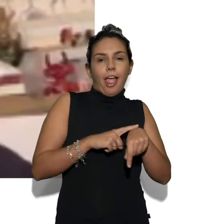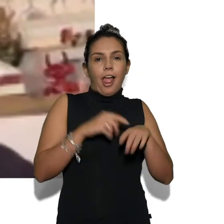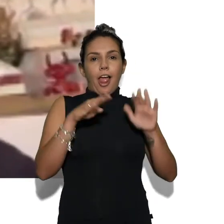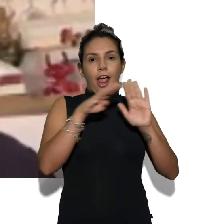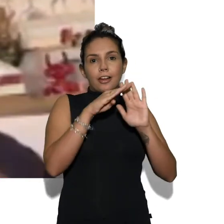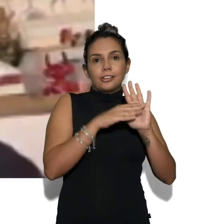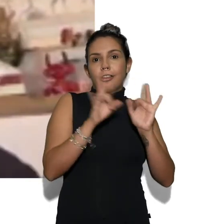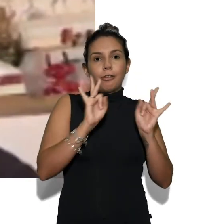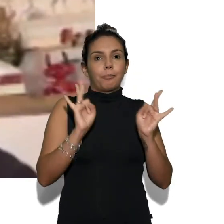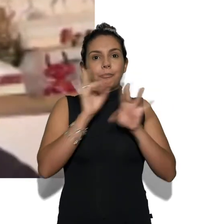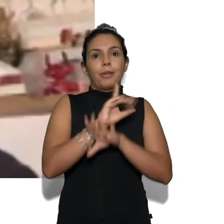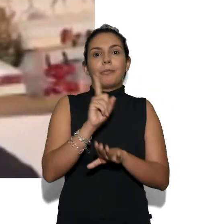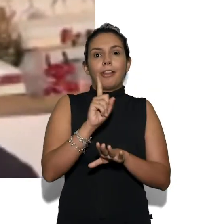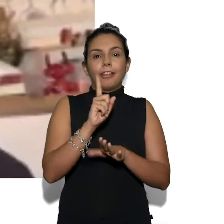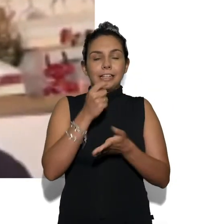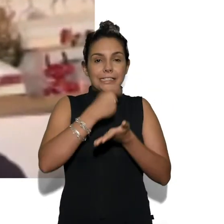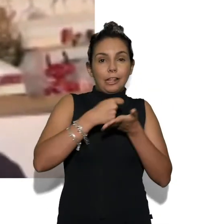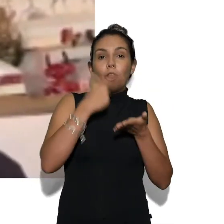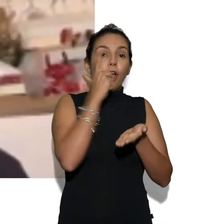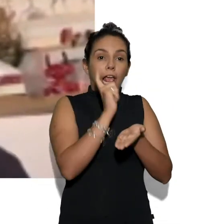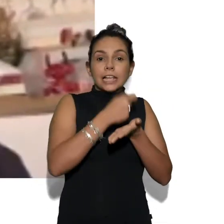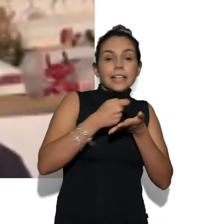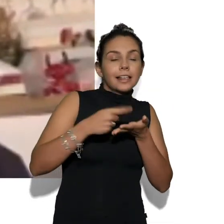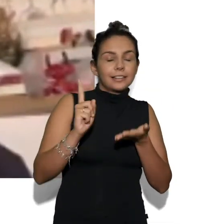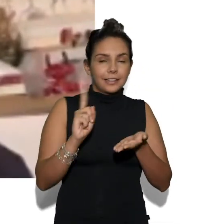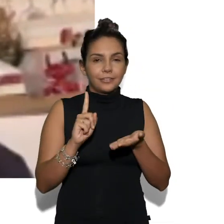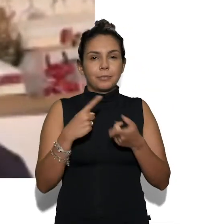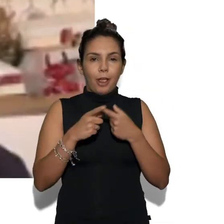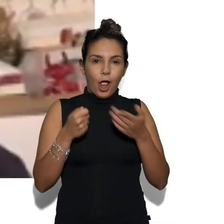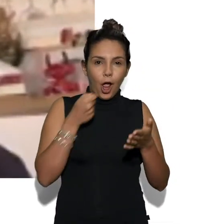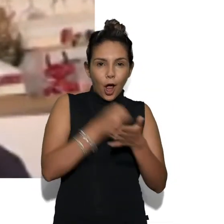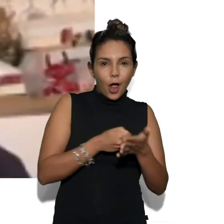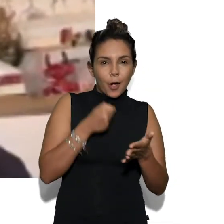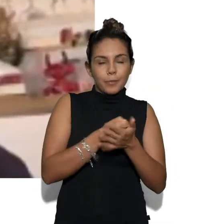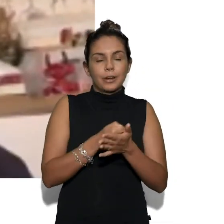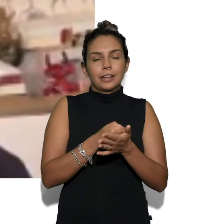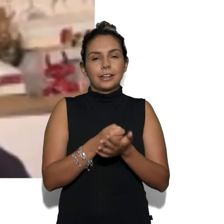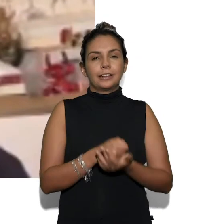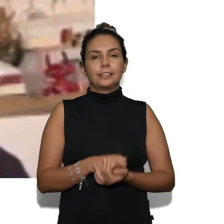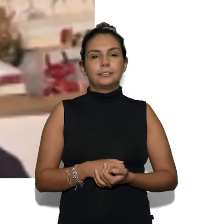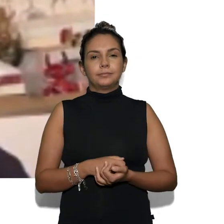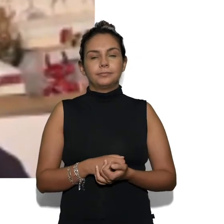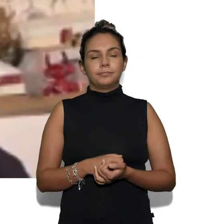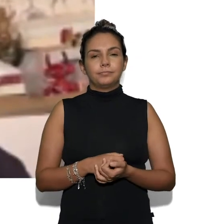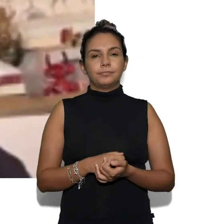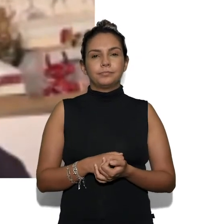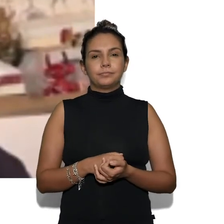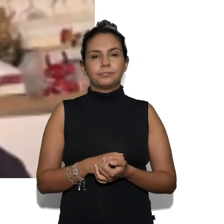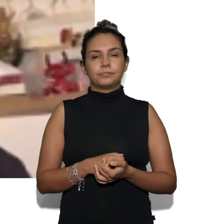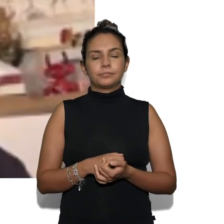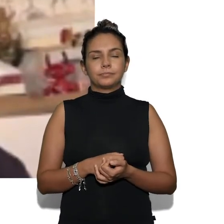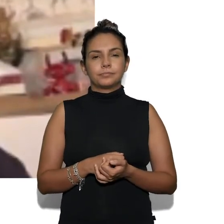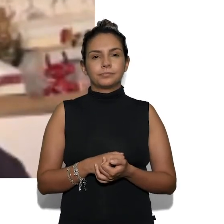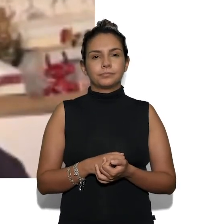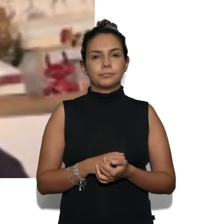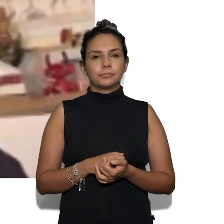minha agenda não me permite ser escritor, mas obriga-me a ser uma espécie